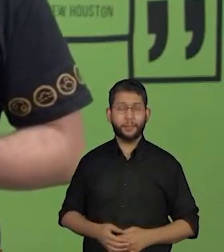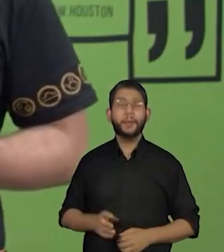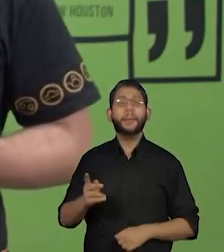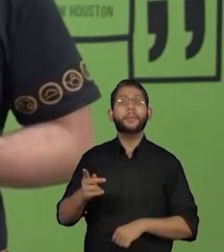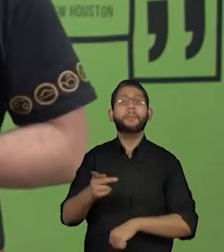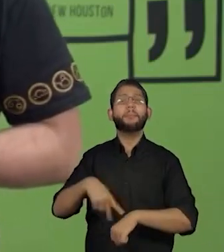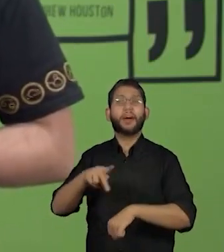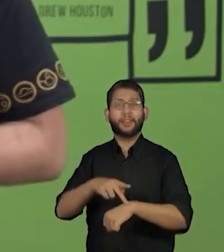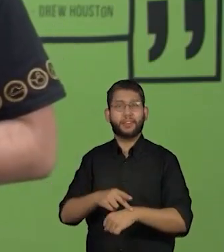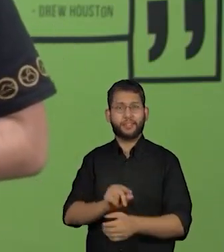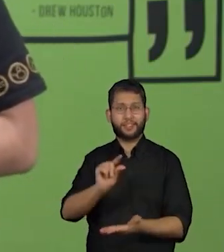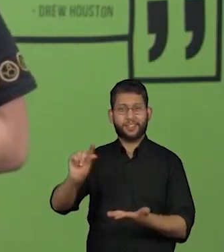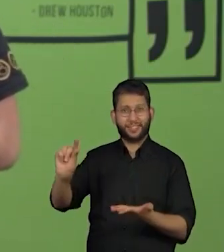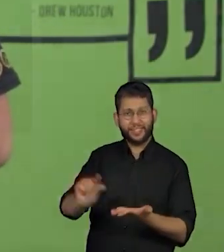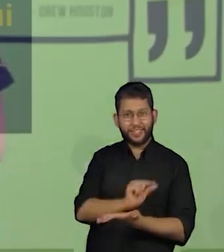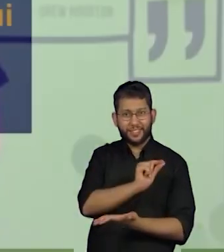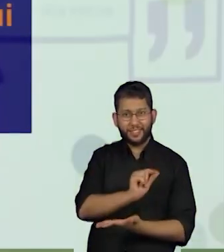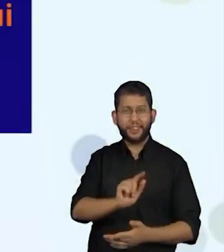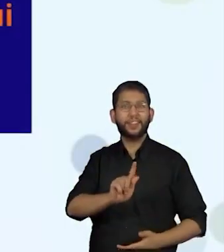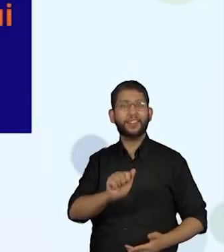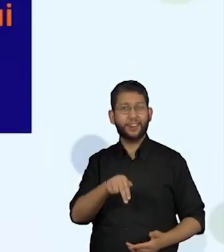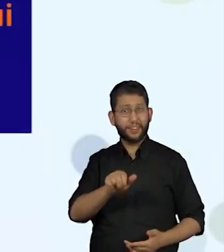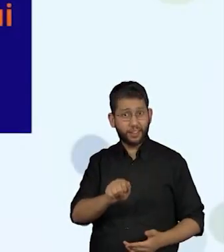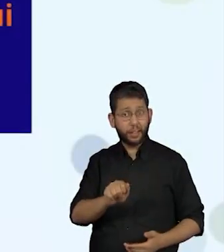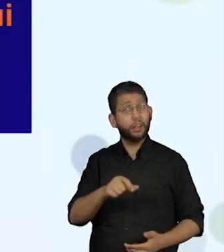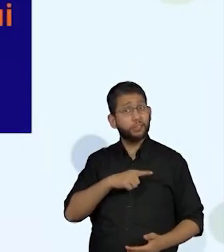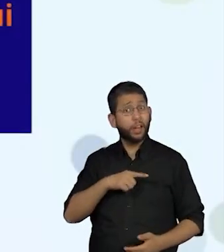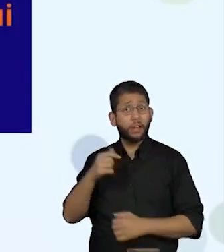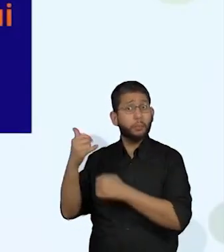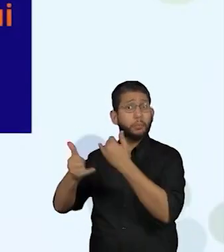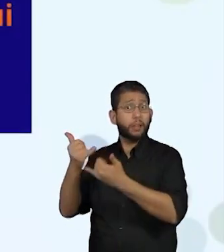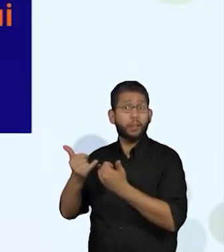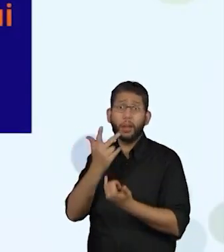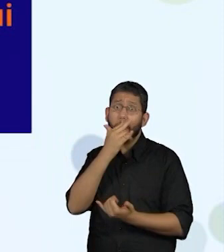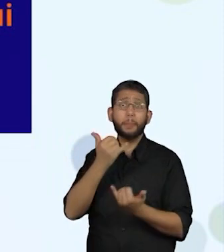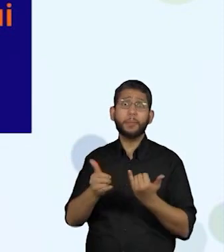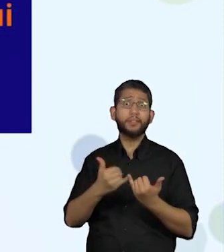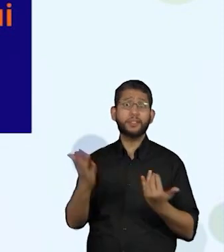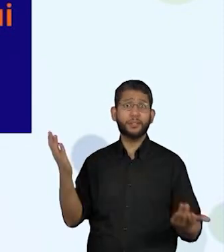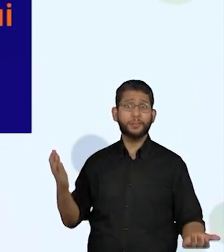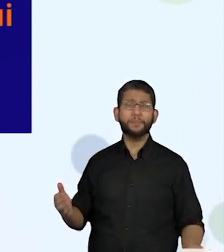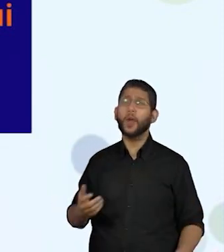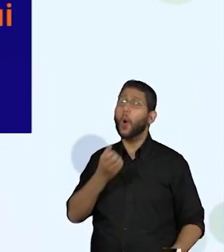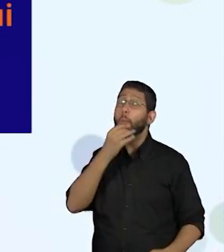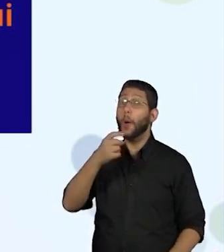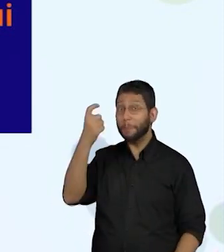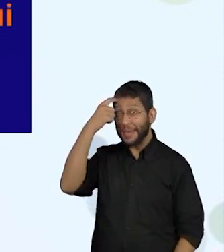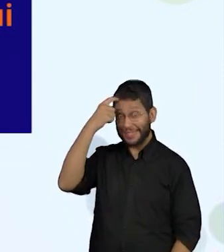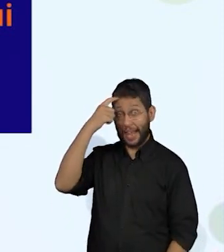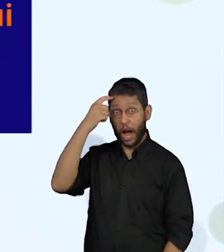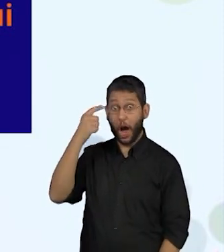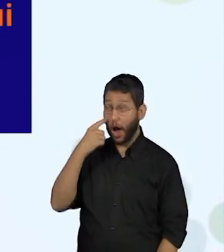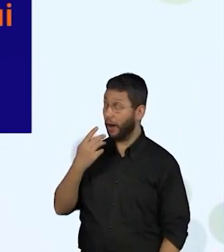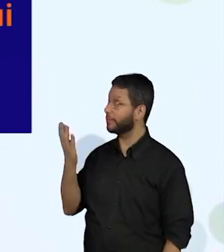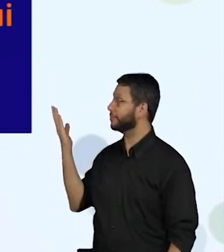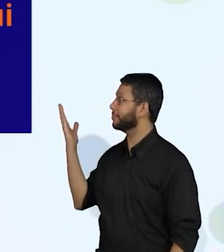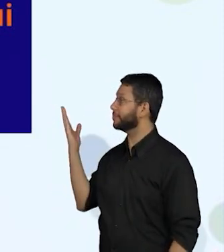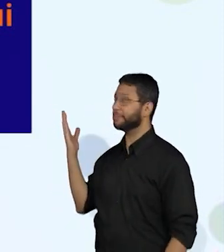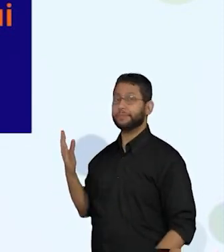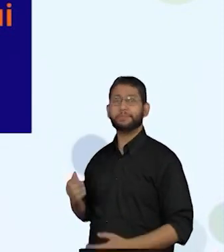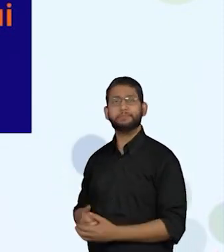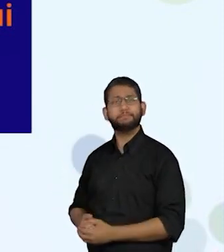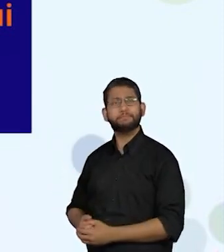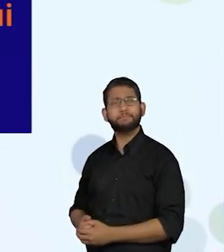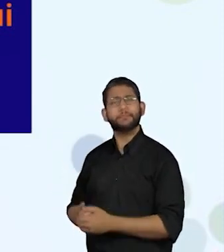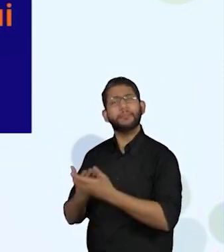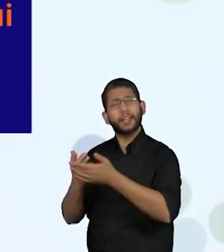ou brincadeira que seja de origem africana? E aqui cabe para a gente uma reflexão, inclusive, Até que ponto a cultura,